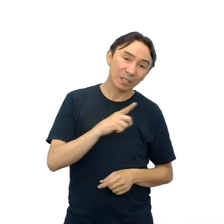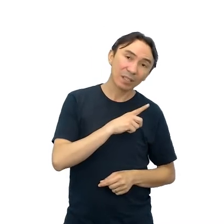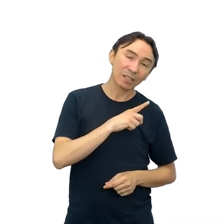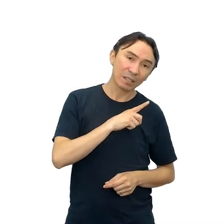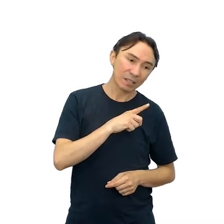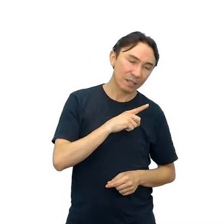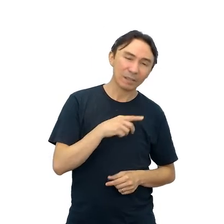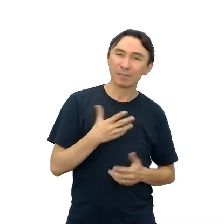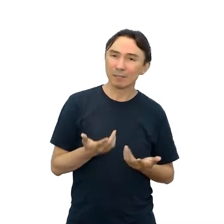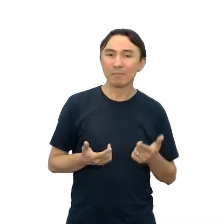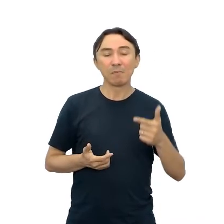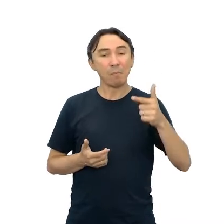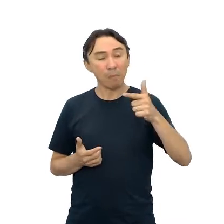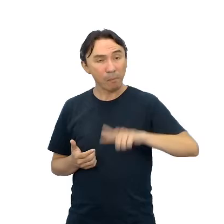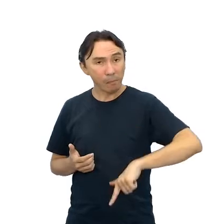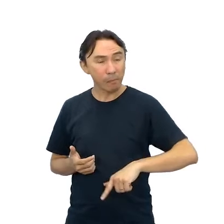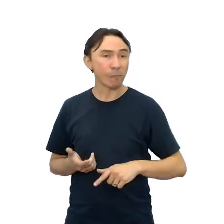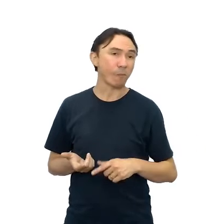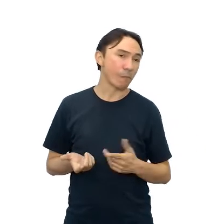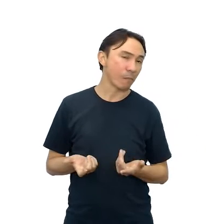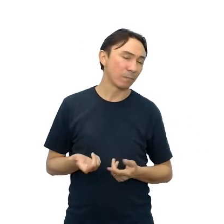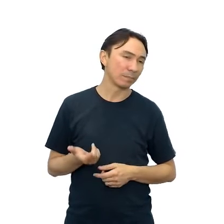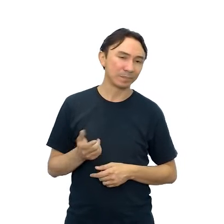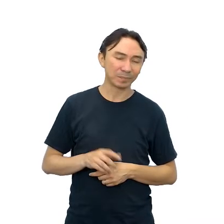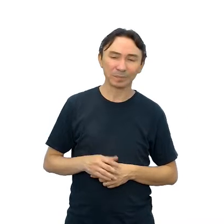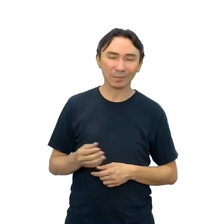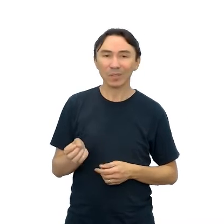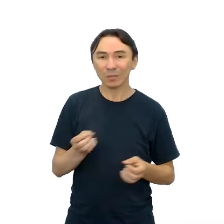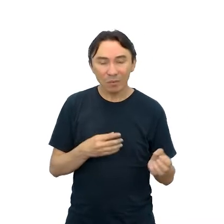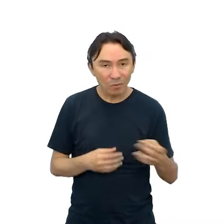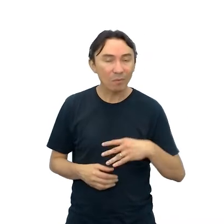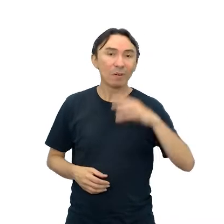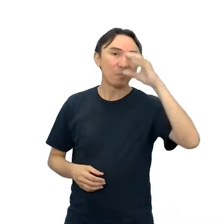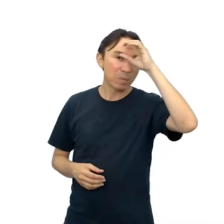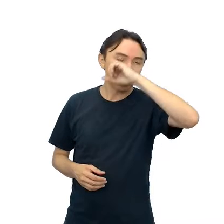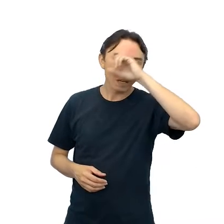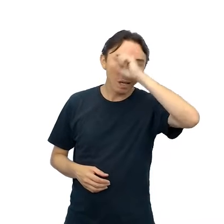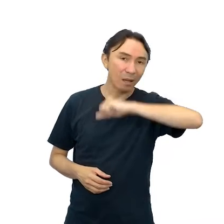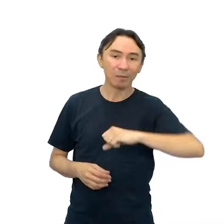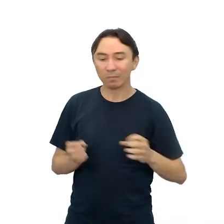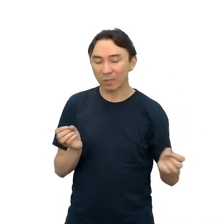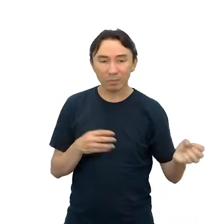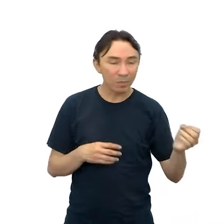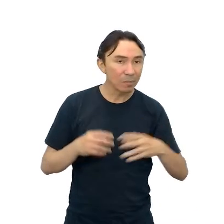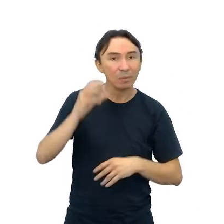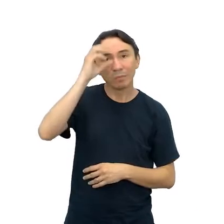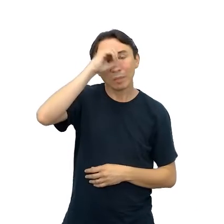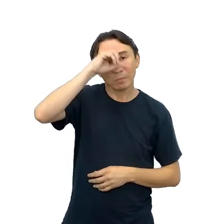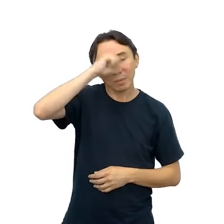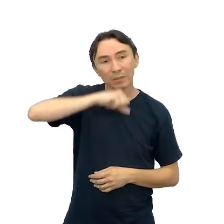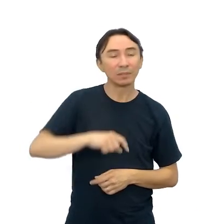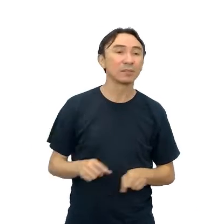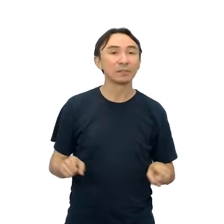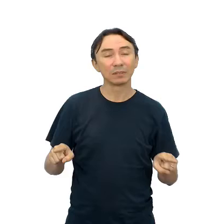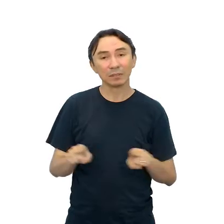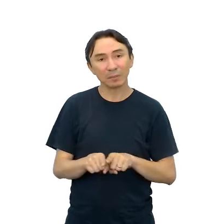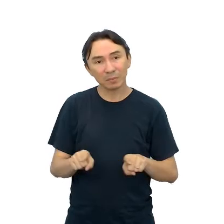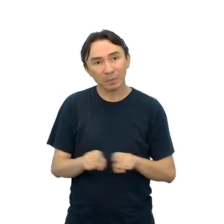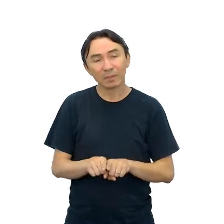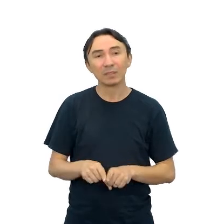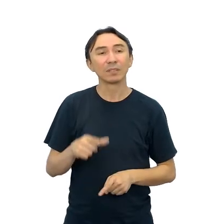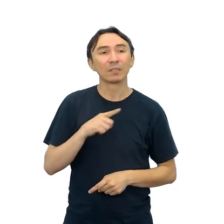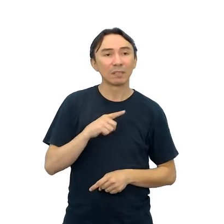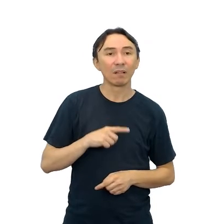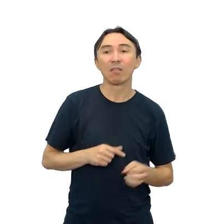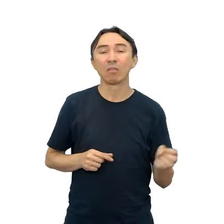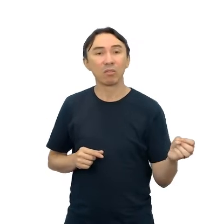caminho, né, para o aprendizado, né, e para a concepção deste novo